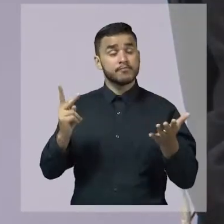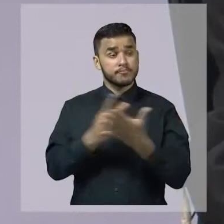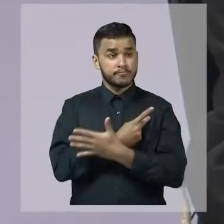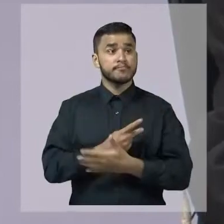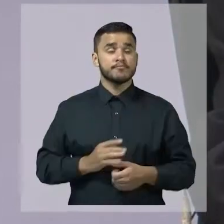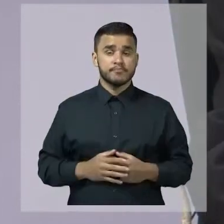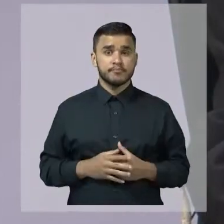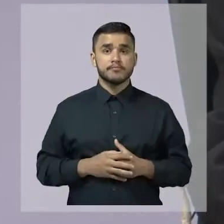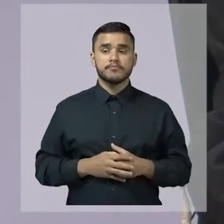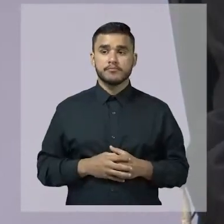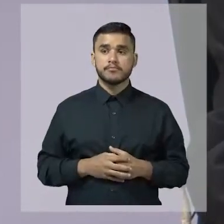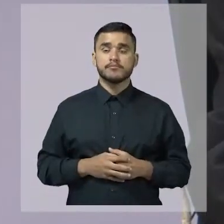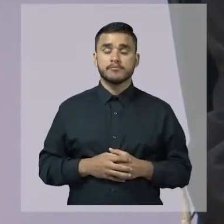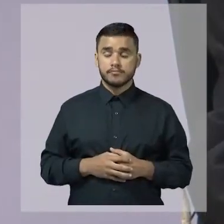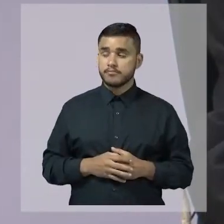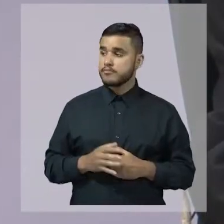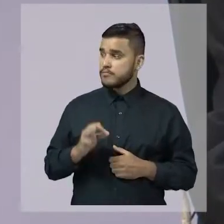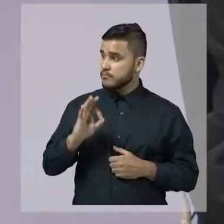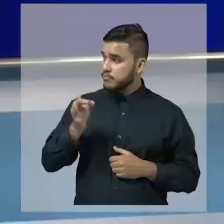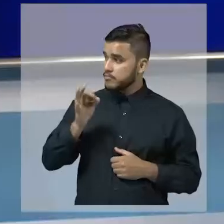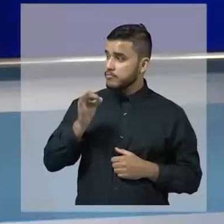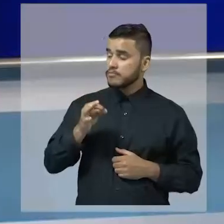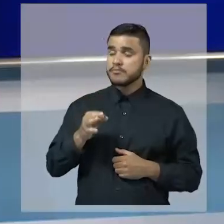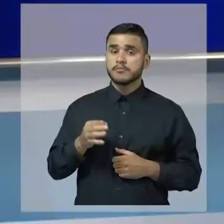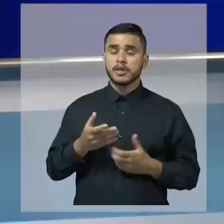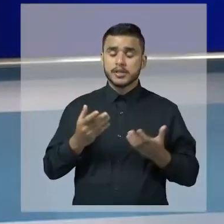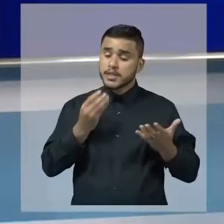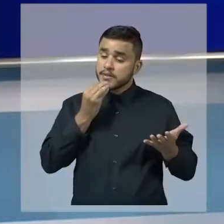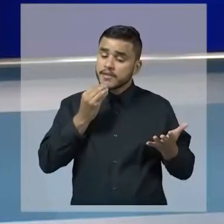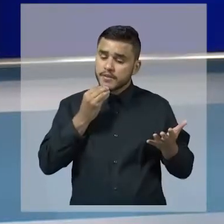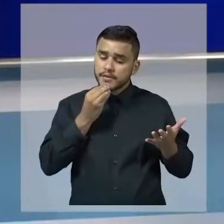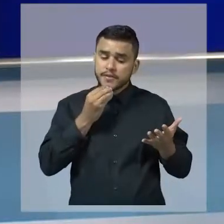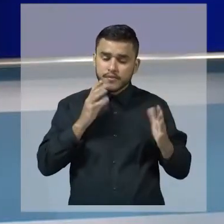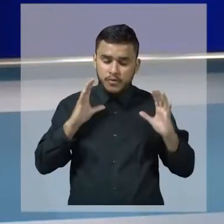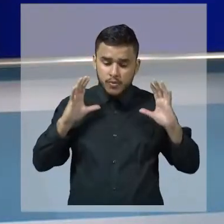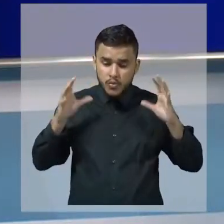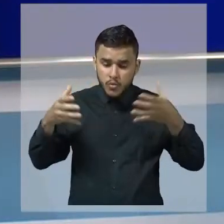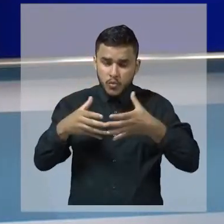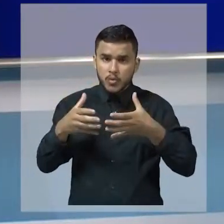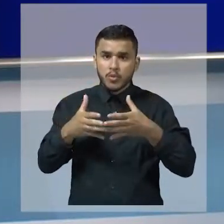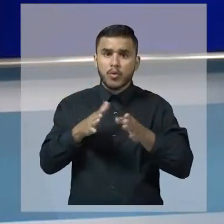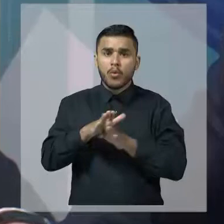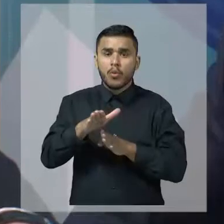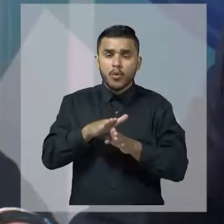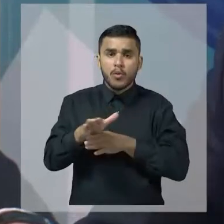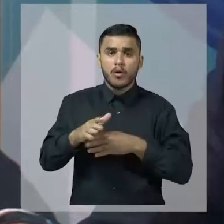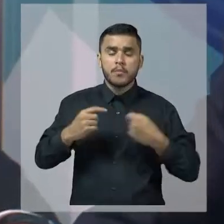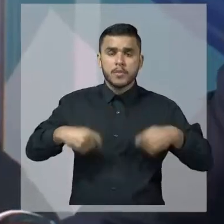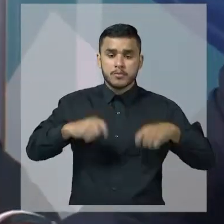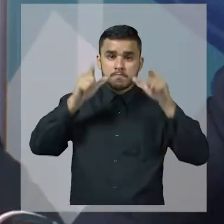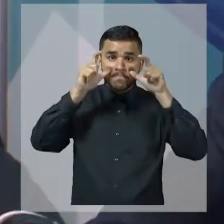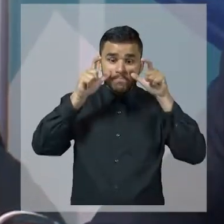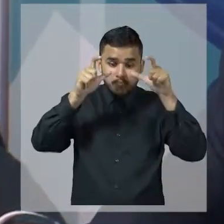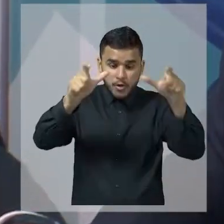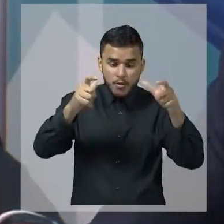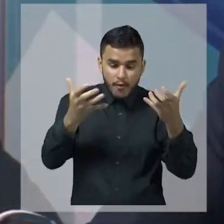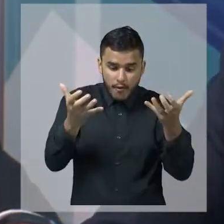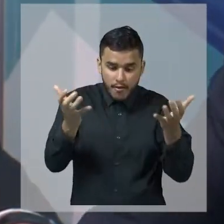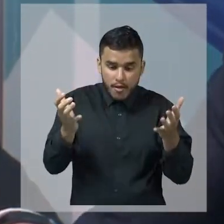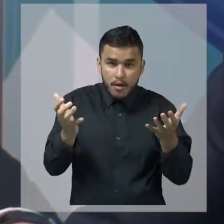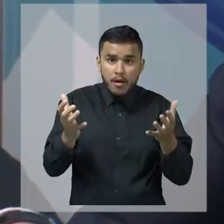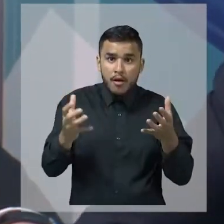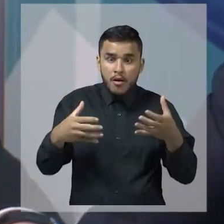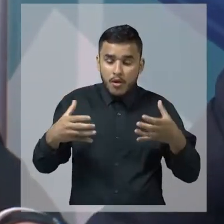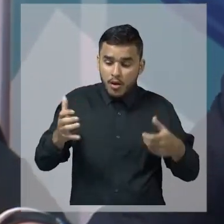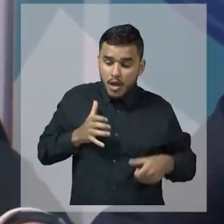falta, de última análise também, é a falta de burilação nessa ganância. Que você precisa de ambição para gerar riqueza.